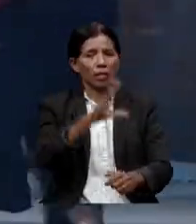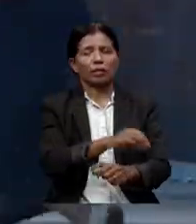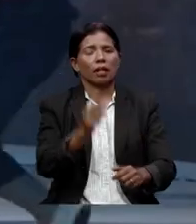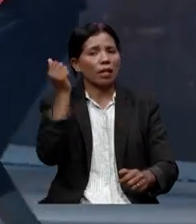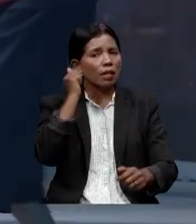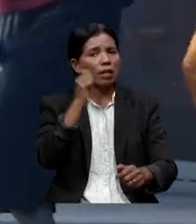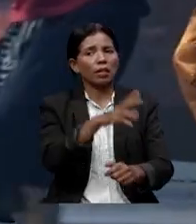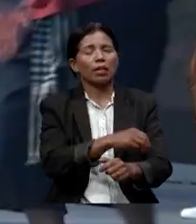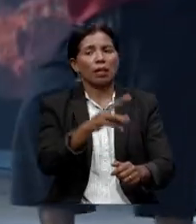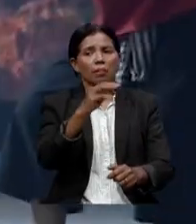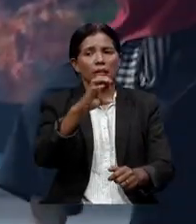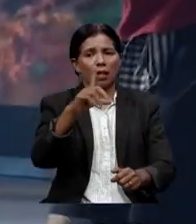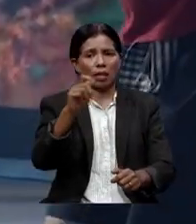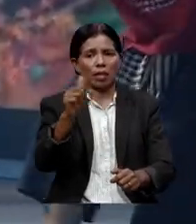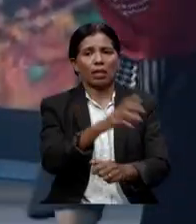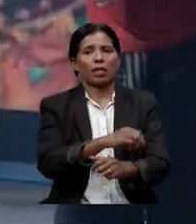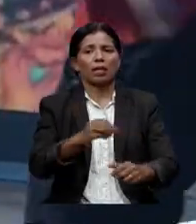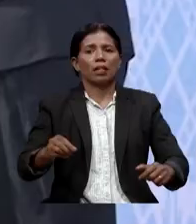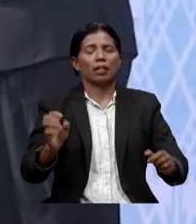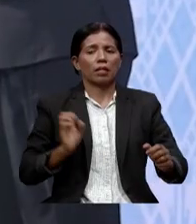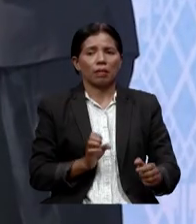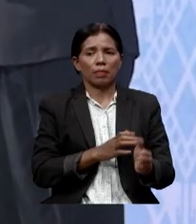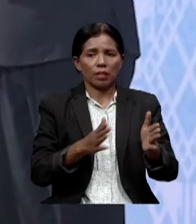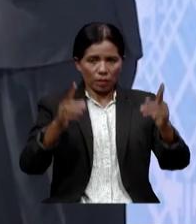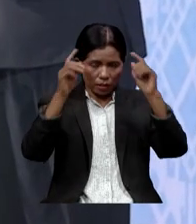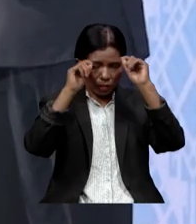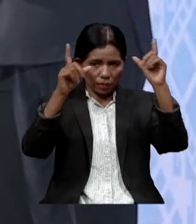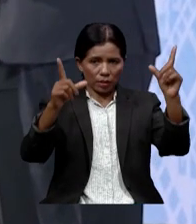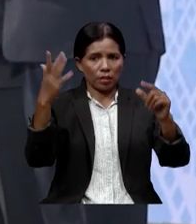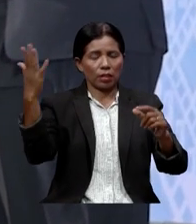ASEAN, Milena Maria da Costa Anzel, embaixador